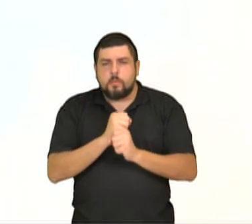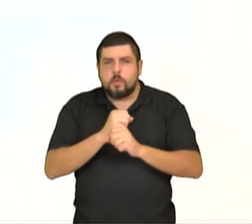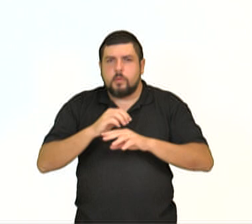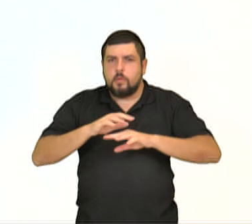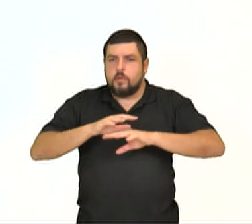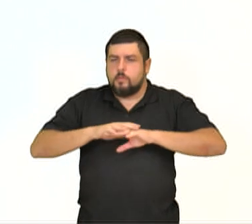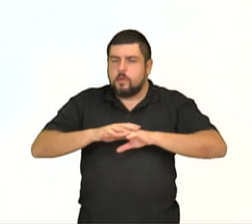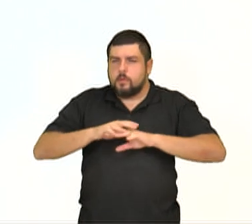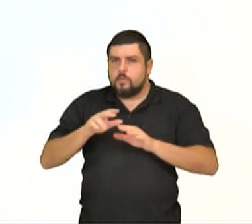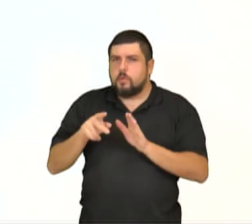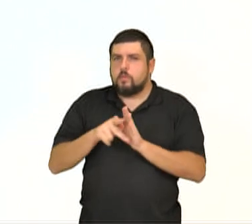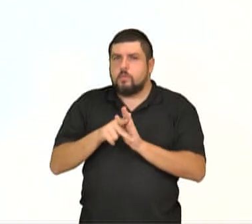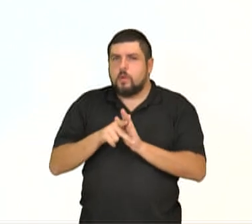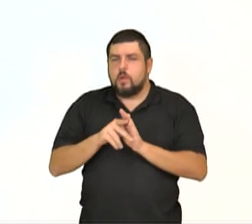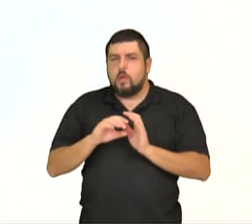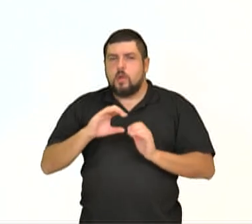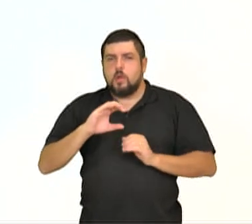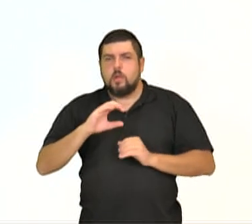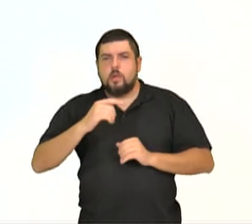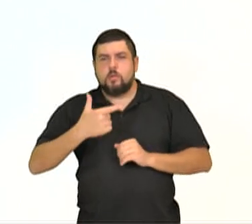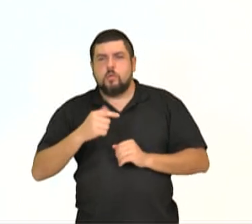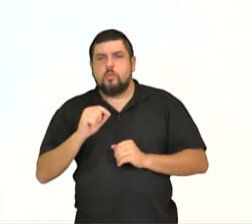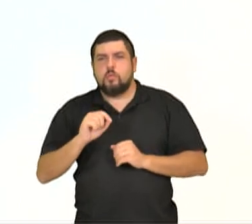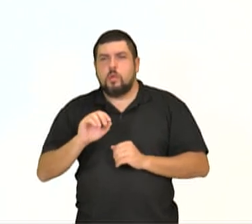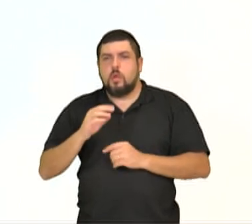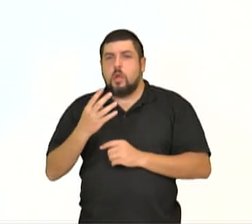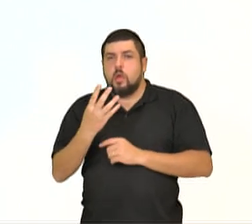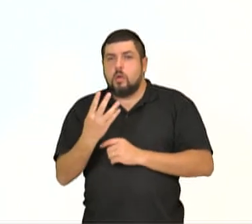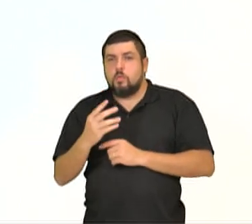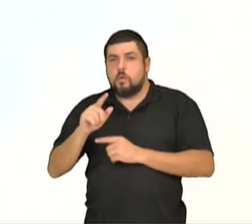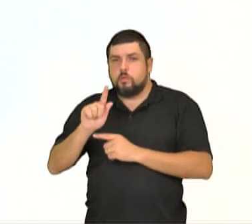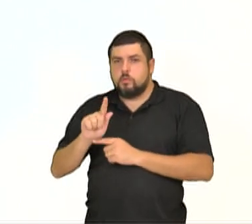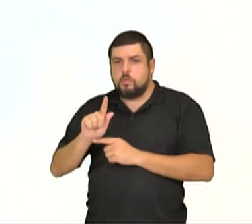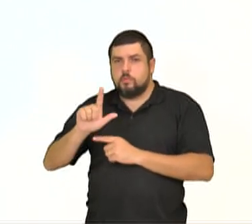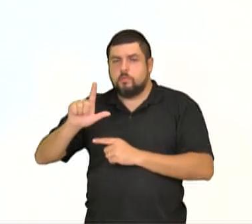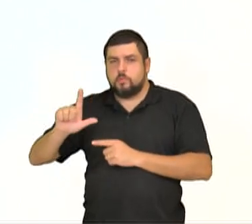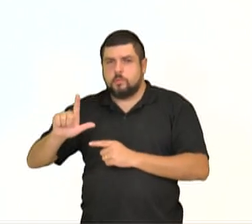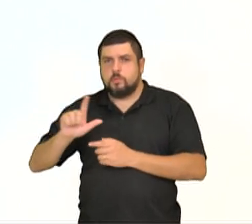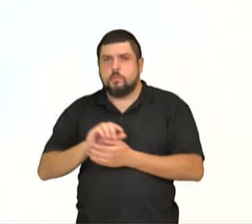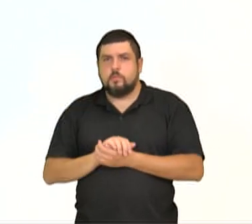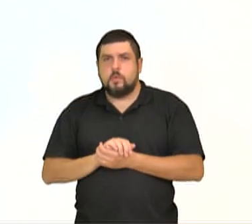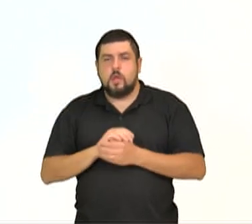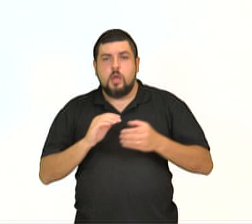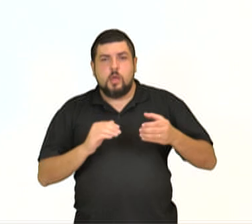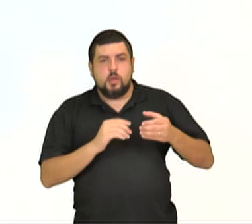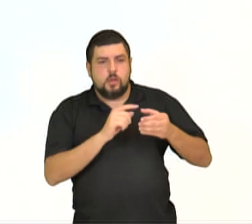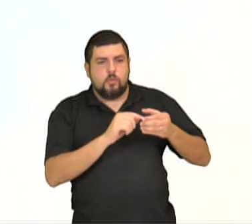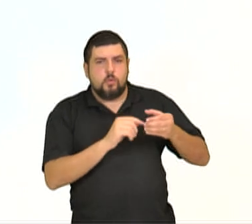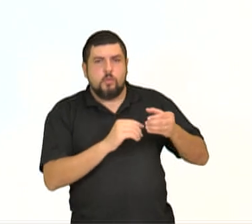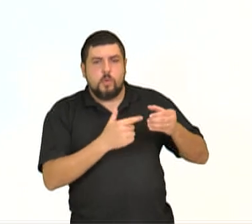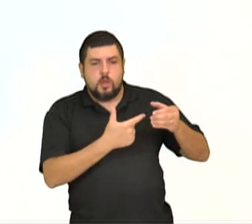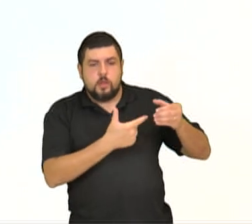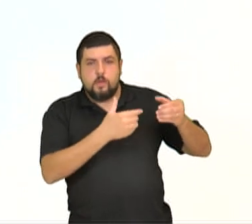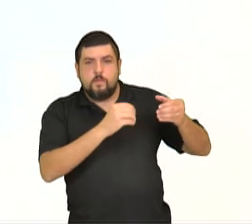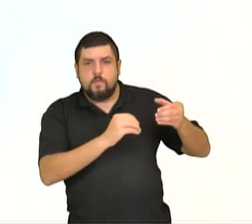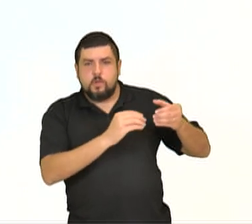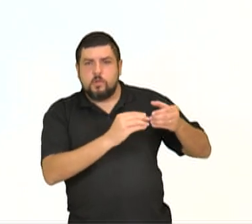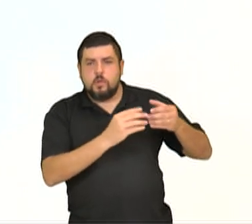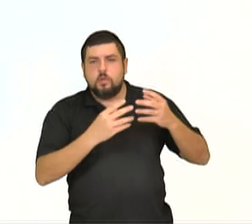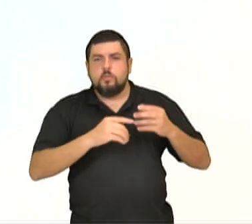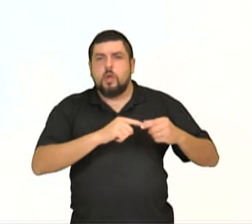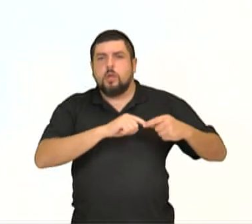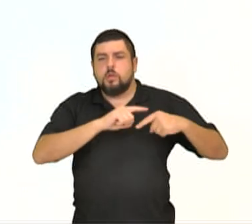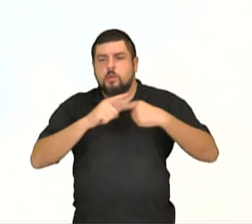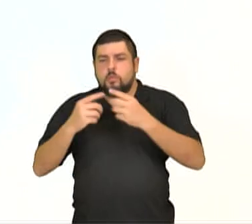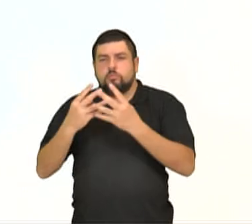nosso C2, vai ser de 4 gramas por litro. Então, partiu de uma concentração de 20 e obteve a concentração diluída lá